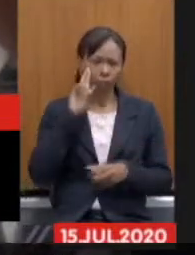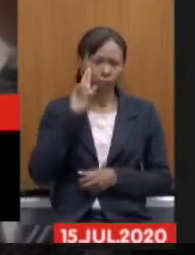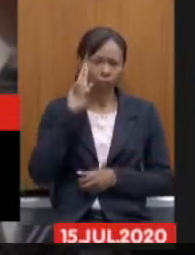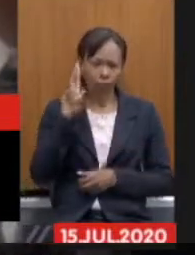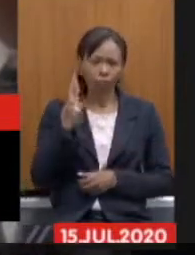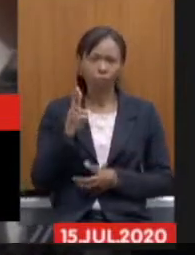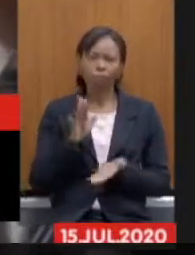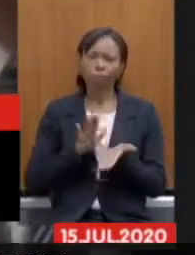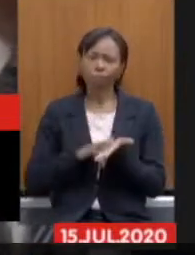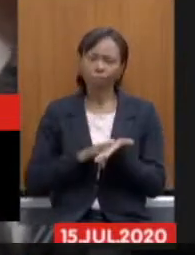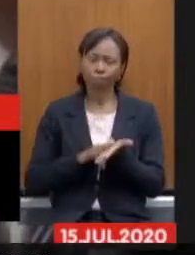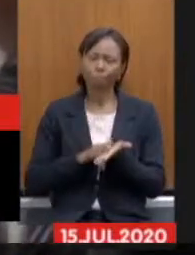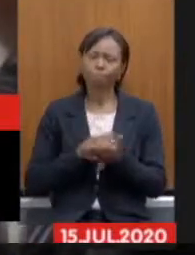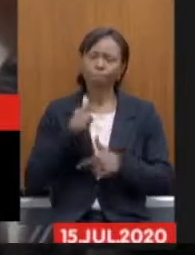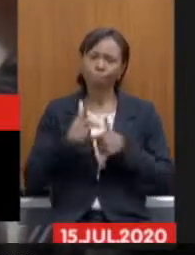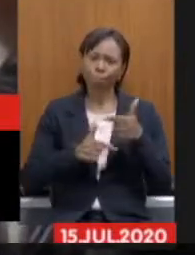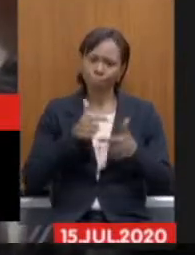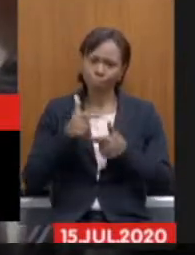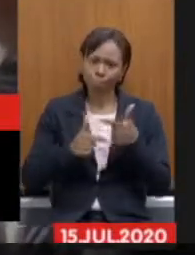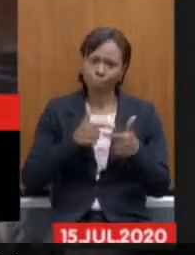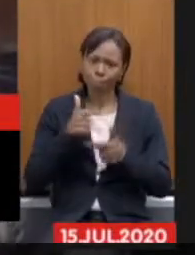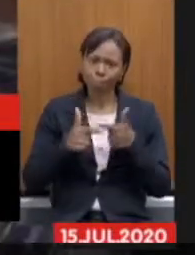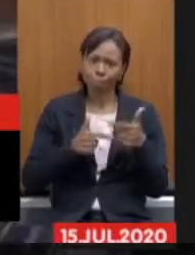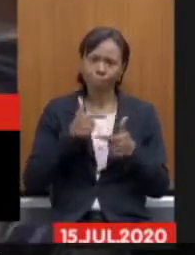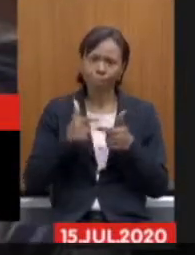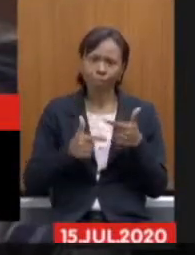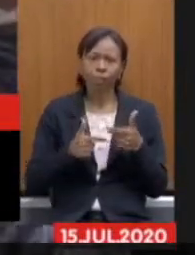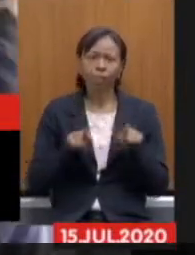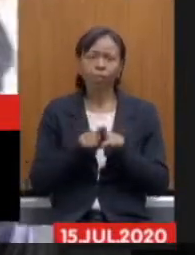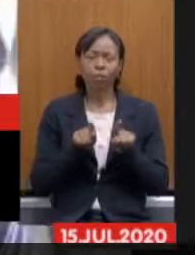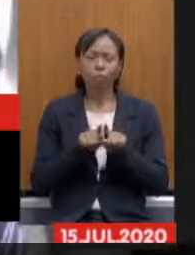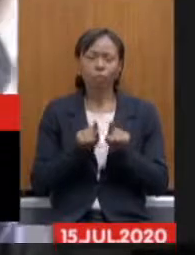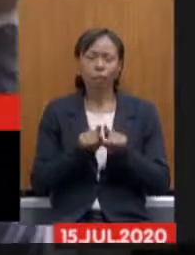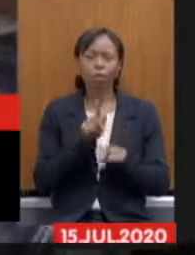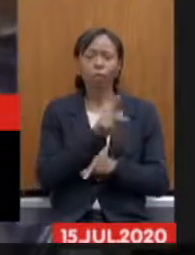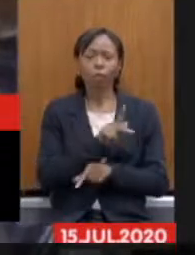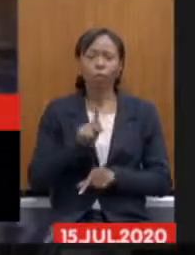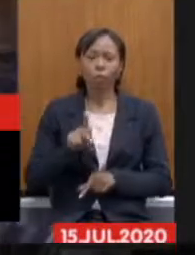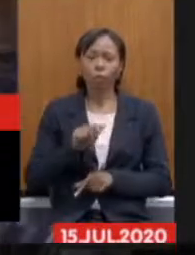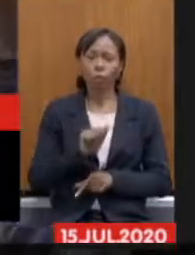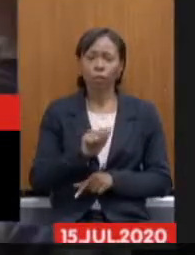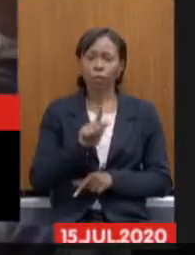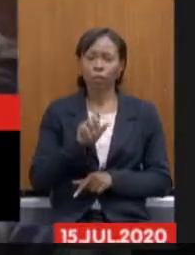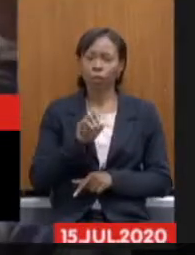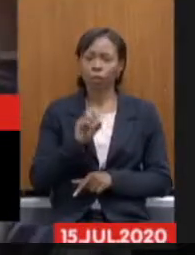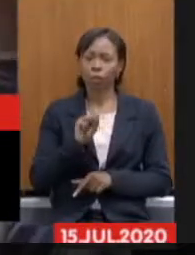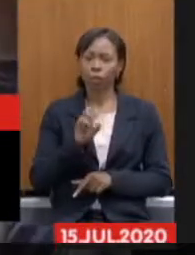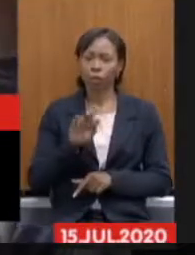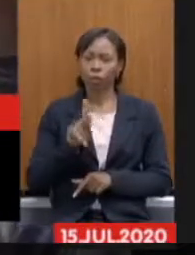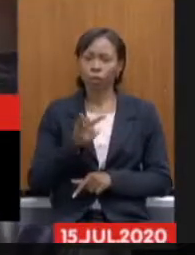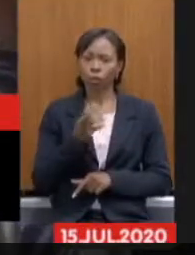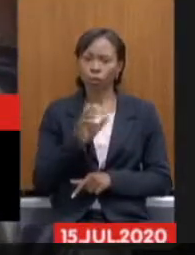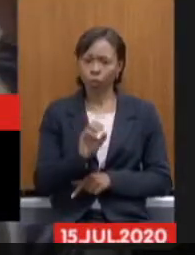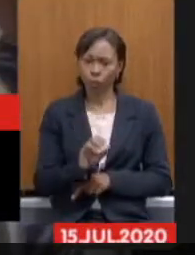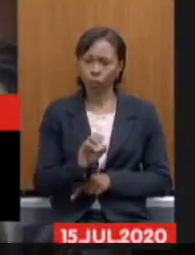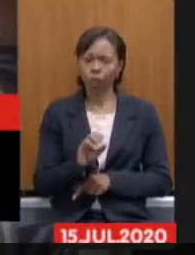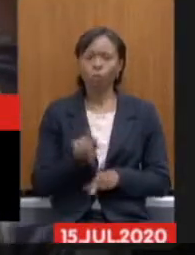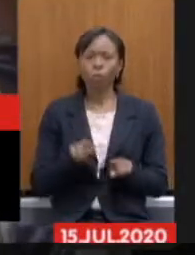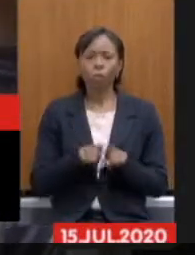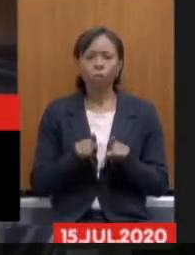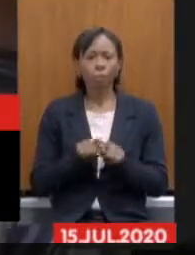trabalho de maneira cíclica também que enfrentar o nosso presidente patrus e